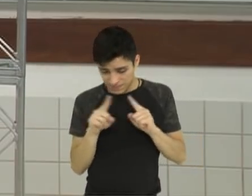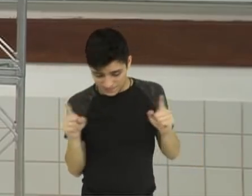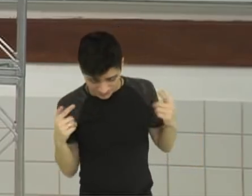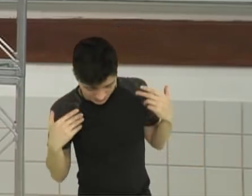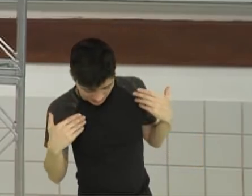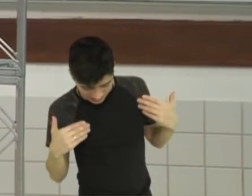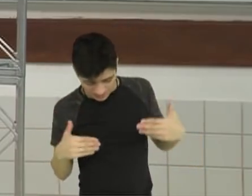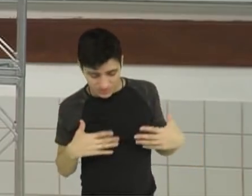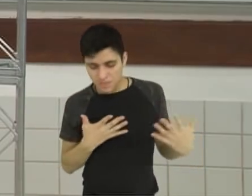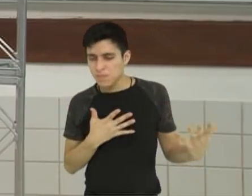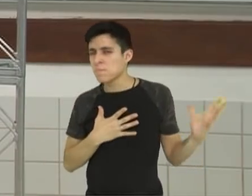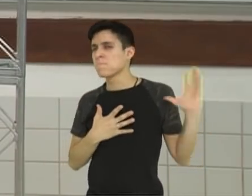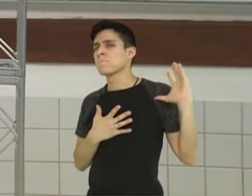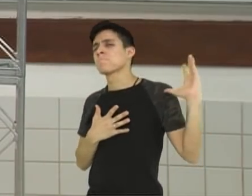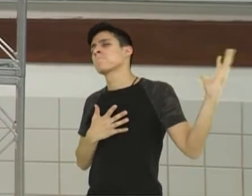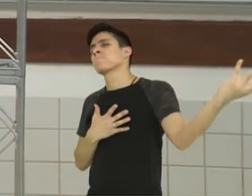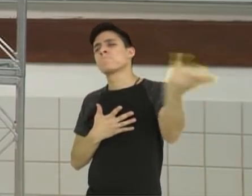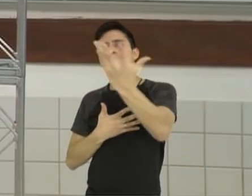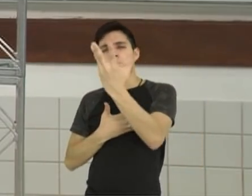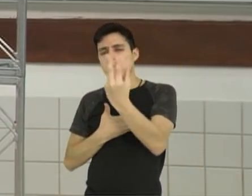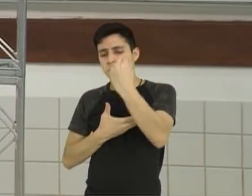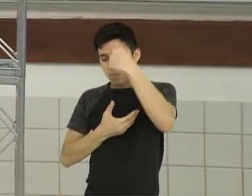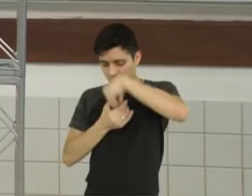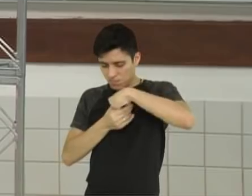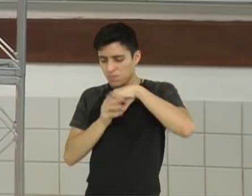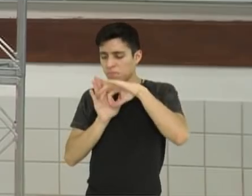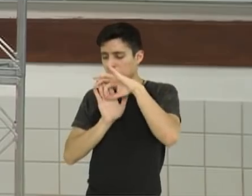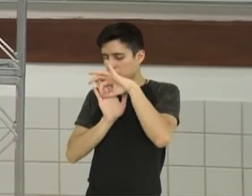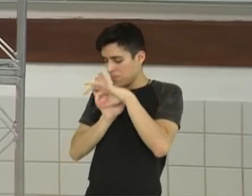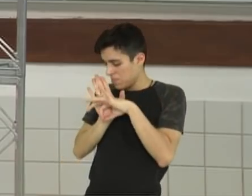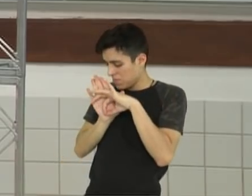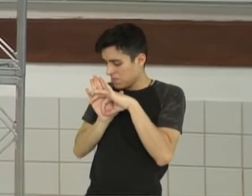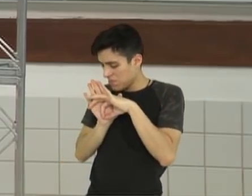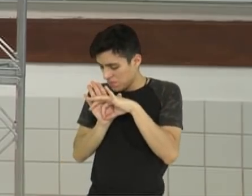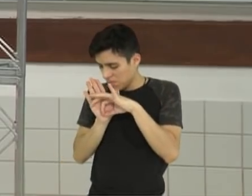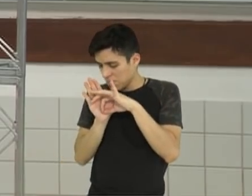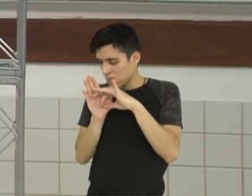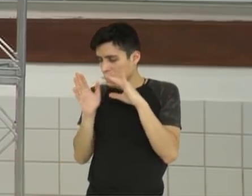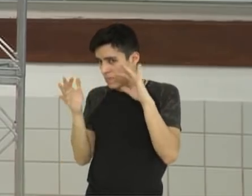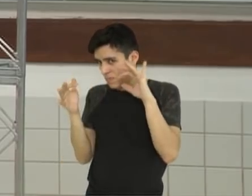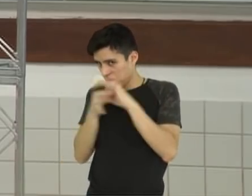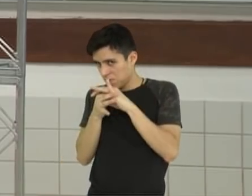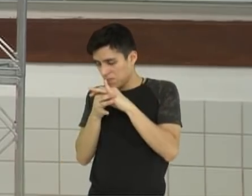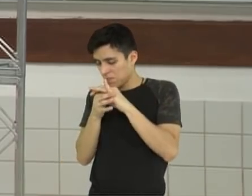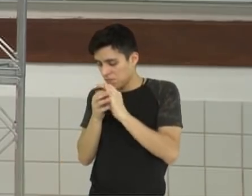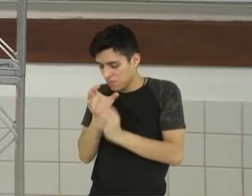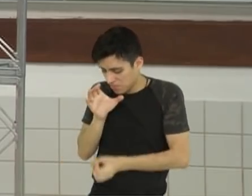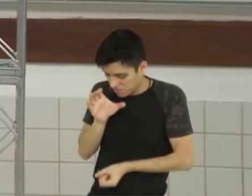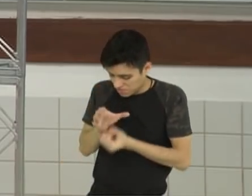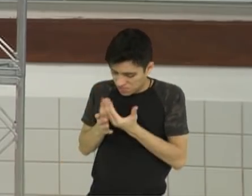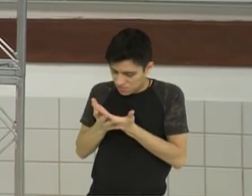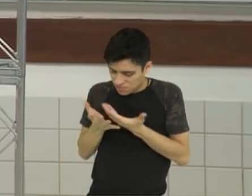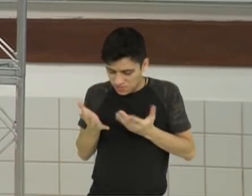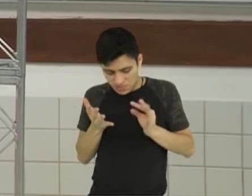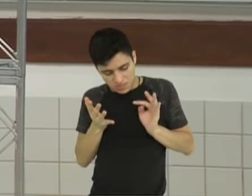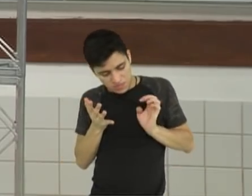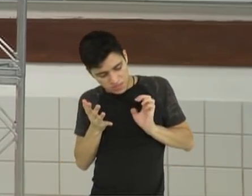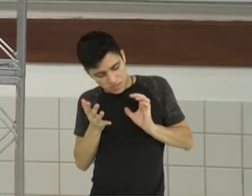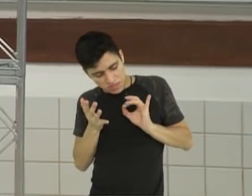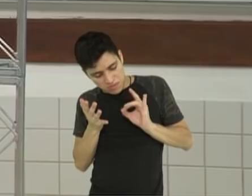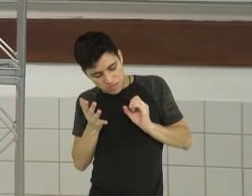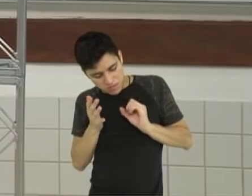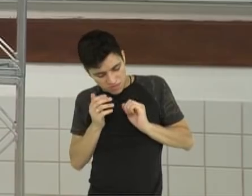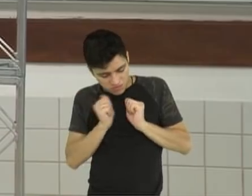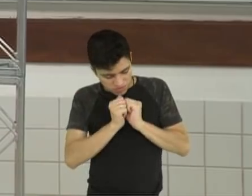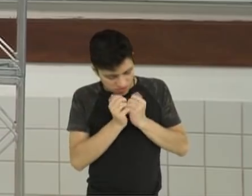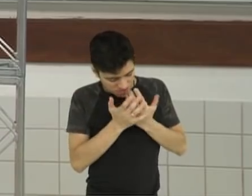por células microscópicas, muito pequenas, que se juntam e formam tecidos, que se juntam e